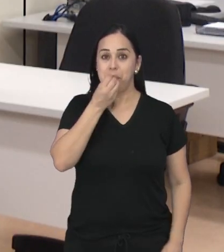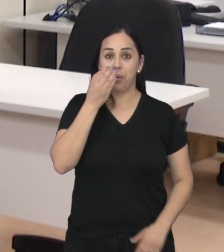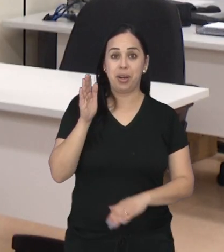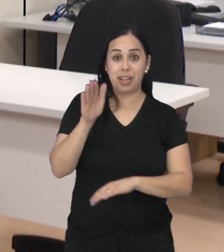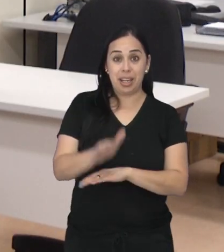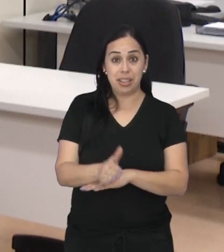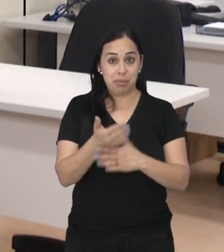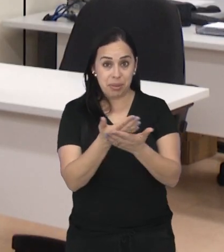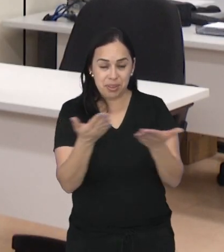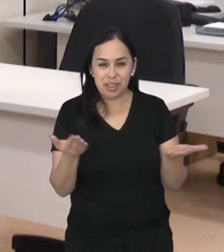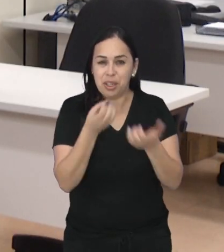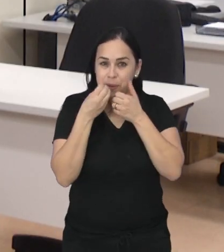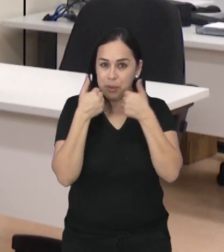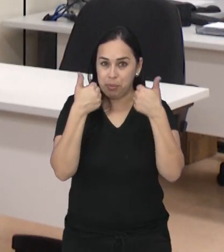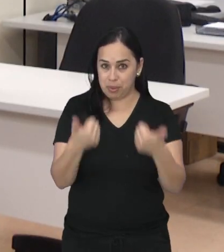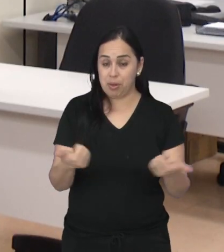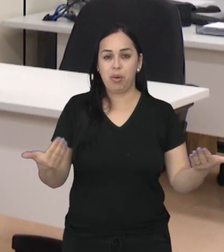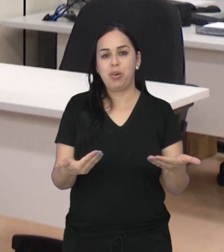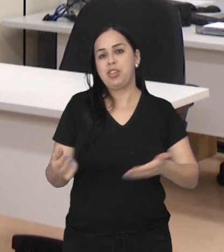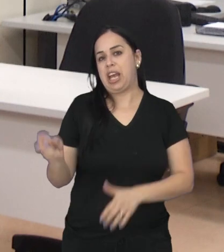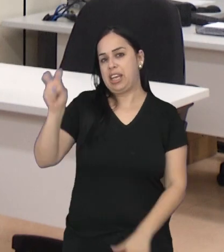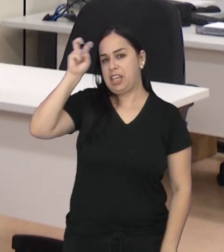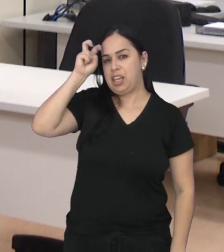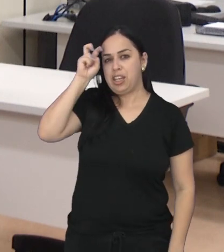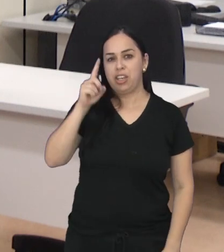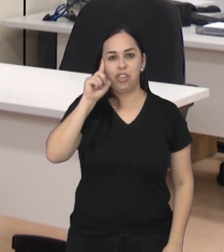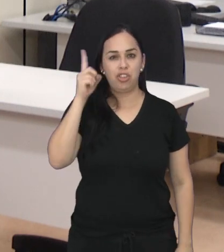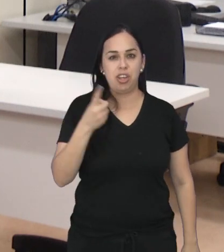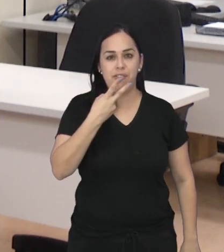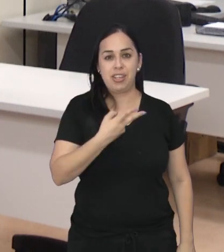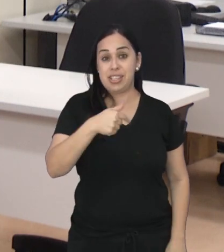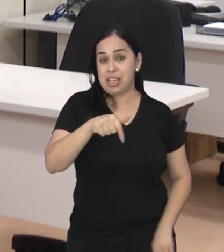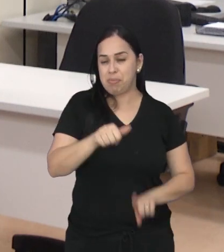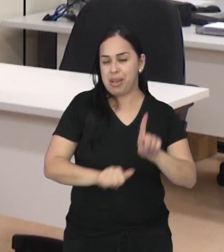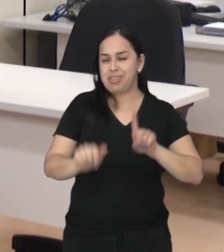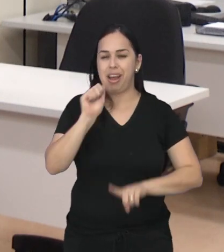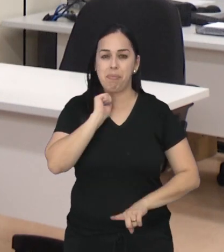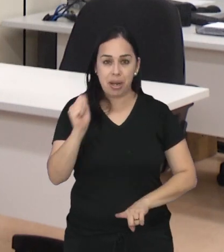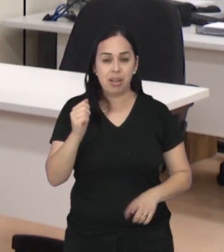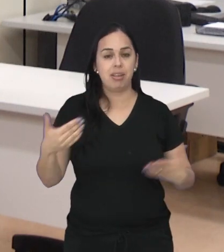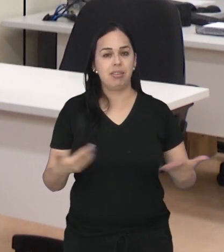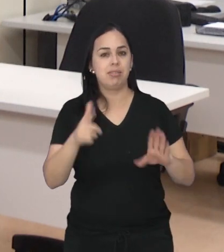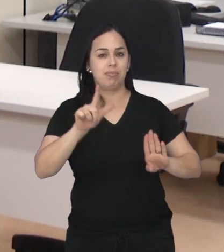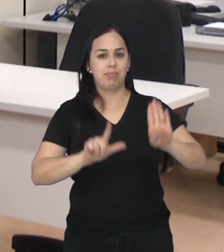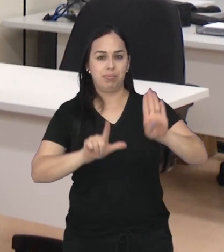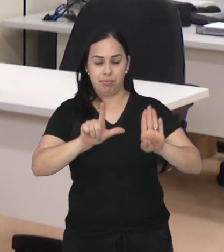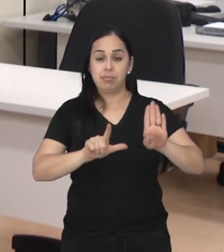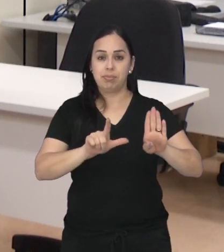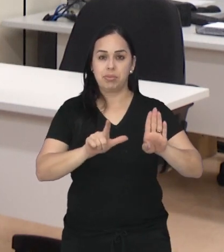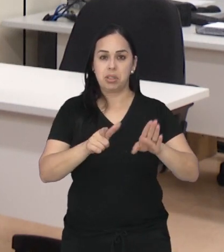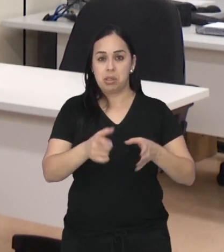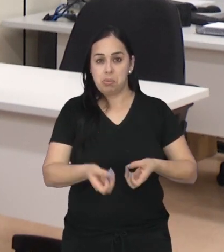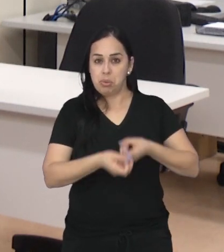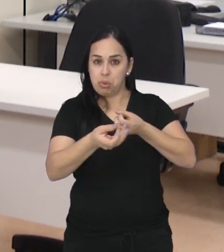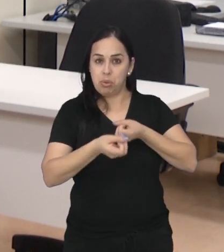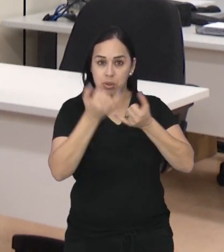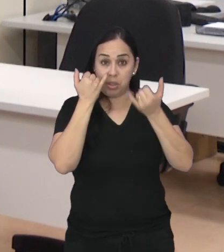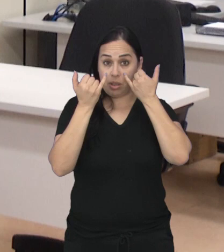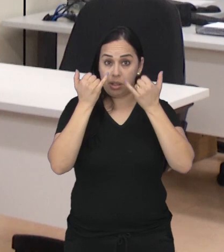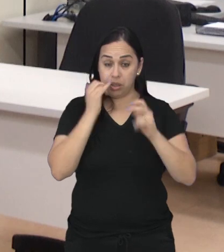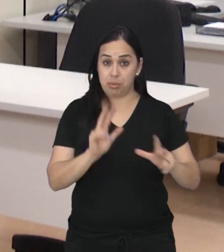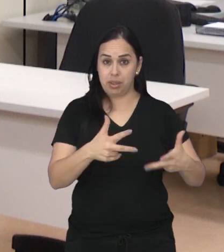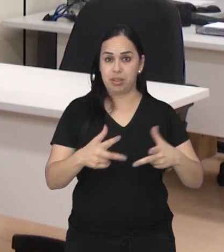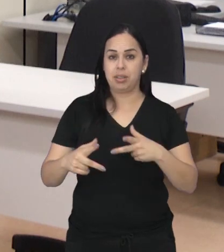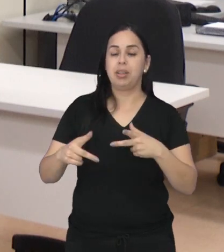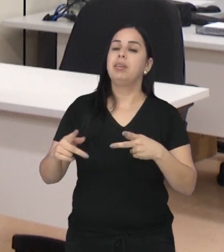boa tarde para você. Tudo bem por aí? Hoje é quinta-feira, dia 27 de abril, e esse é o Boletim Legislativo que traz para você as principais